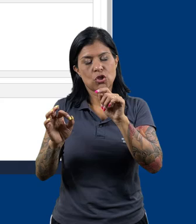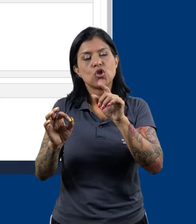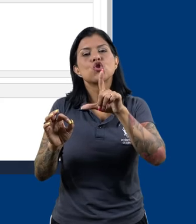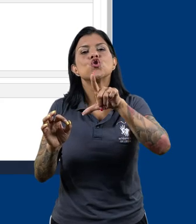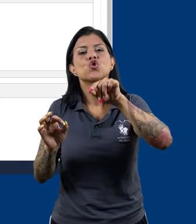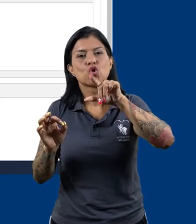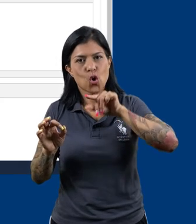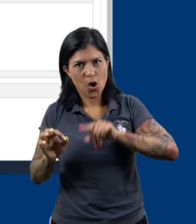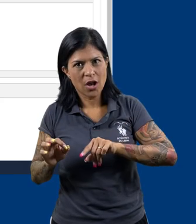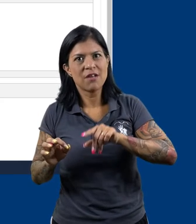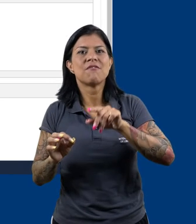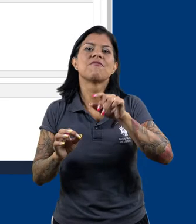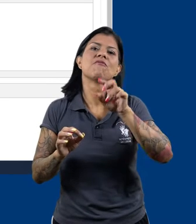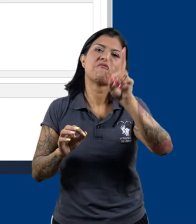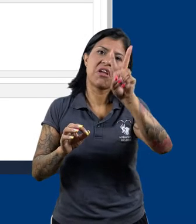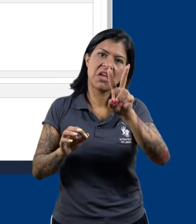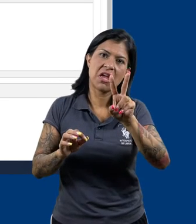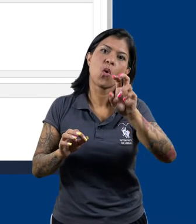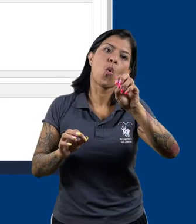valores, verdadeiro ou falso.